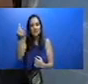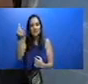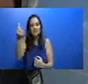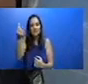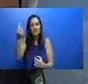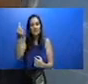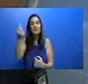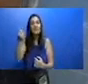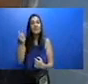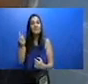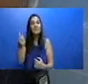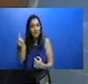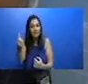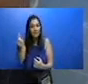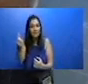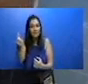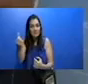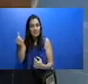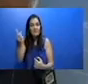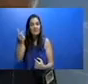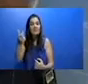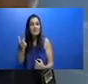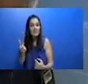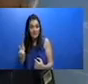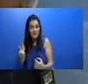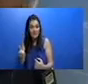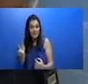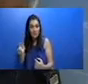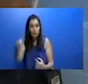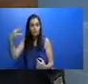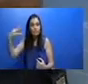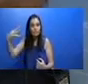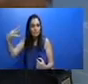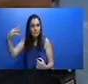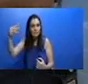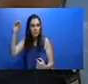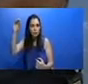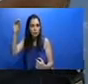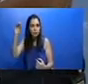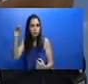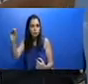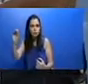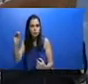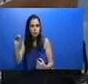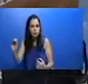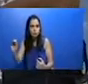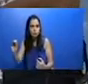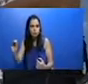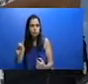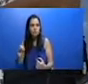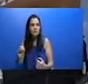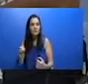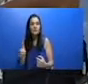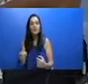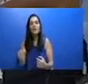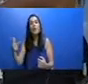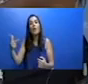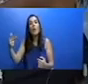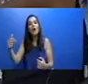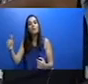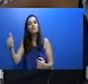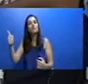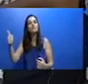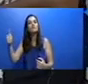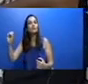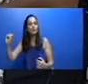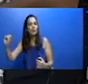6, mais 6 e mais 6. 3 embalagens de iogurte. Igual a 18.